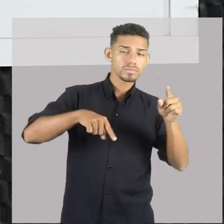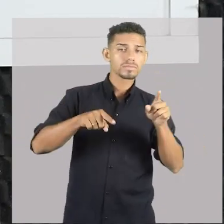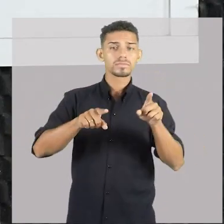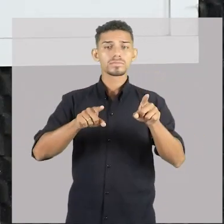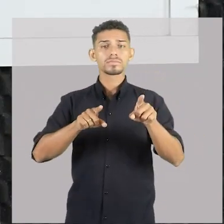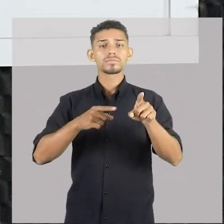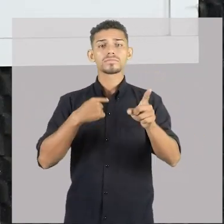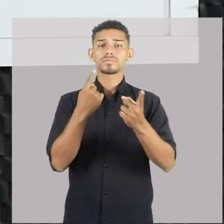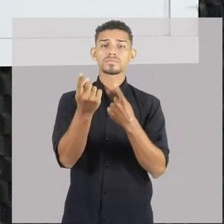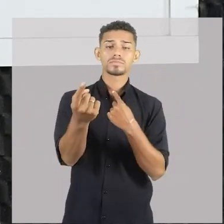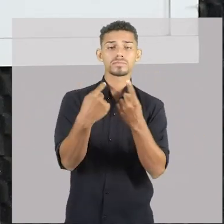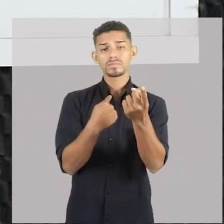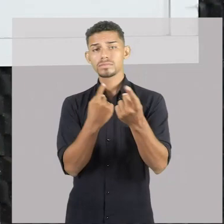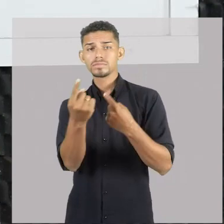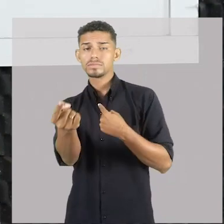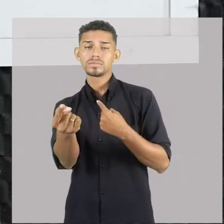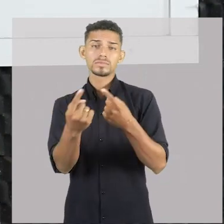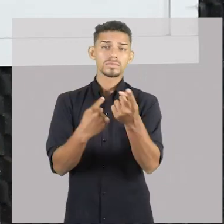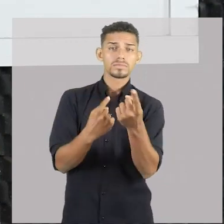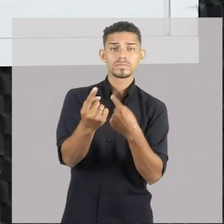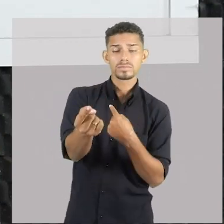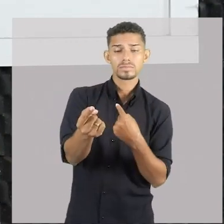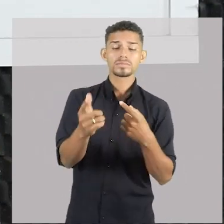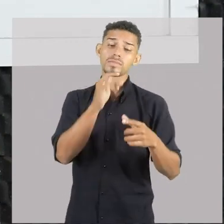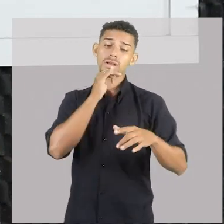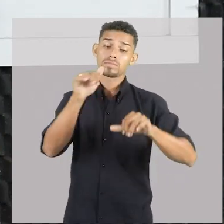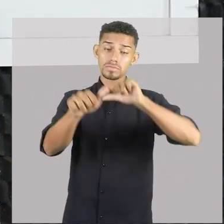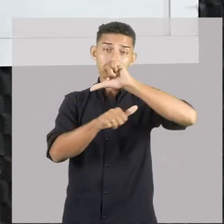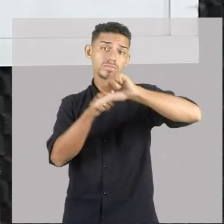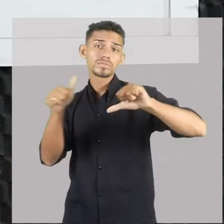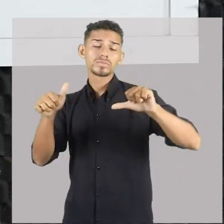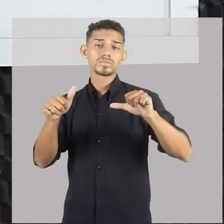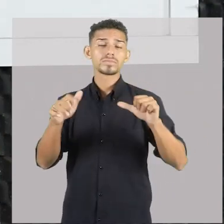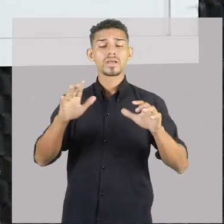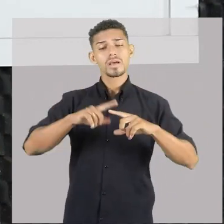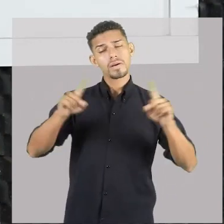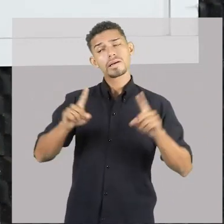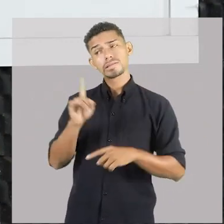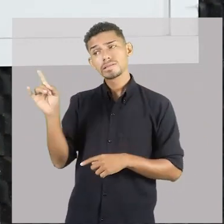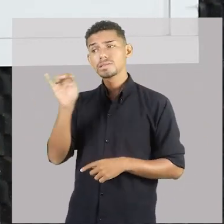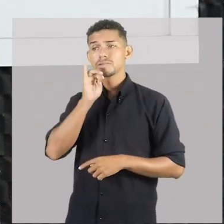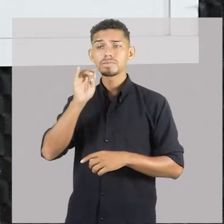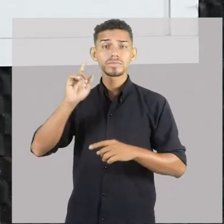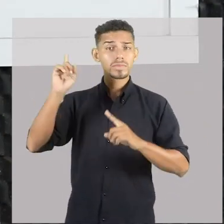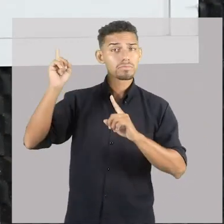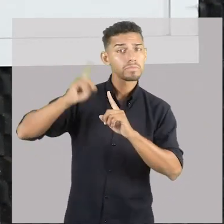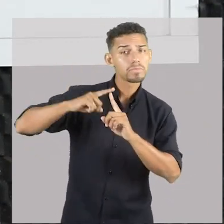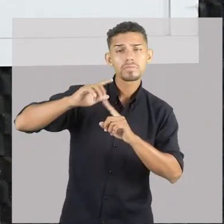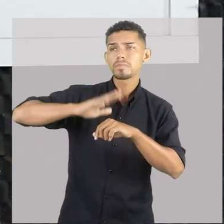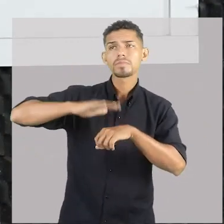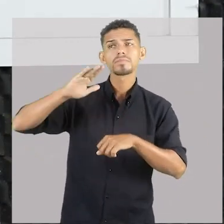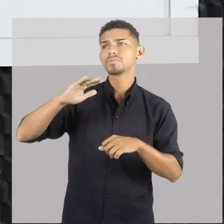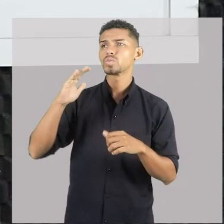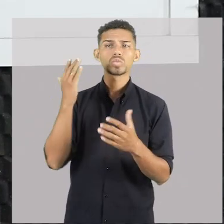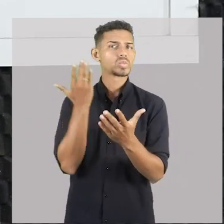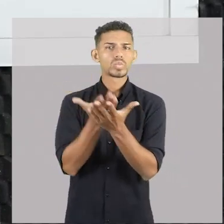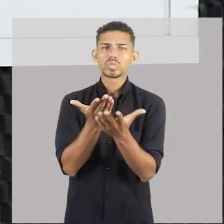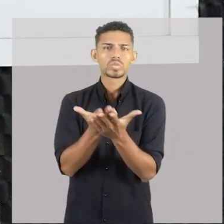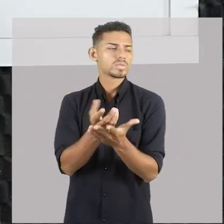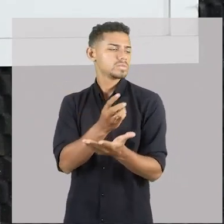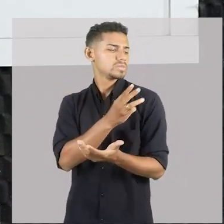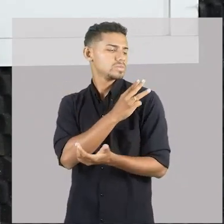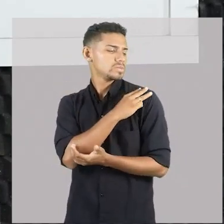Tá? Então essas, apesar de ser o tipo mais comum, não é estudado no ensino médio,